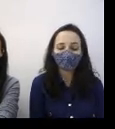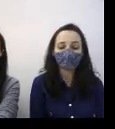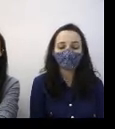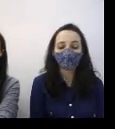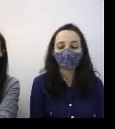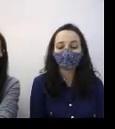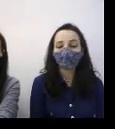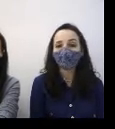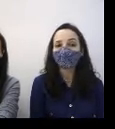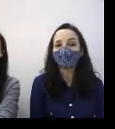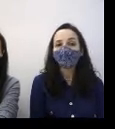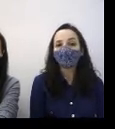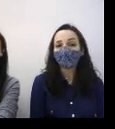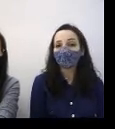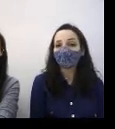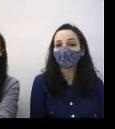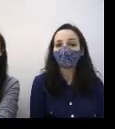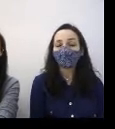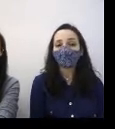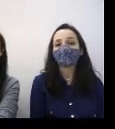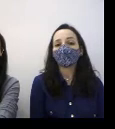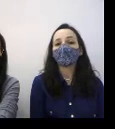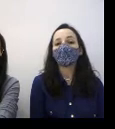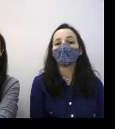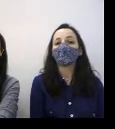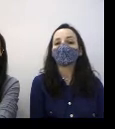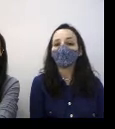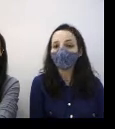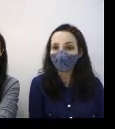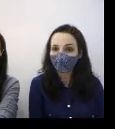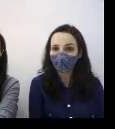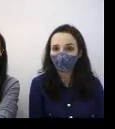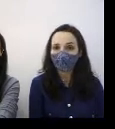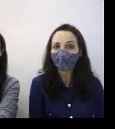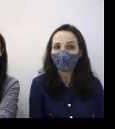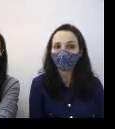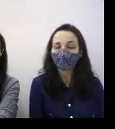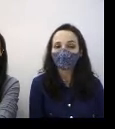teve perdas expressivas, mas assim, o que a gente trouxe aqui é um conceito para a gente